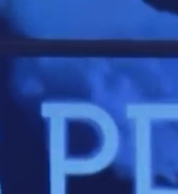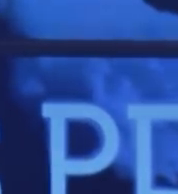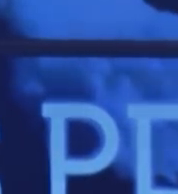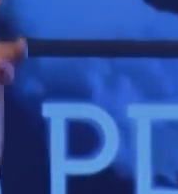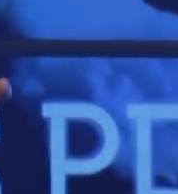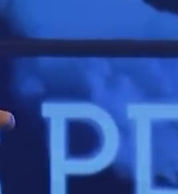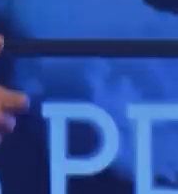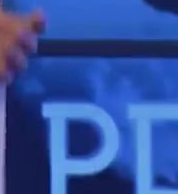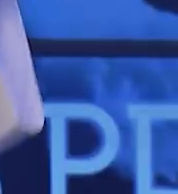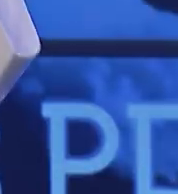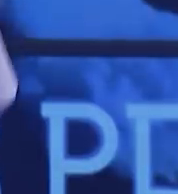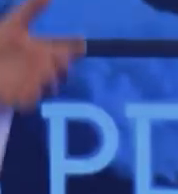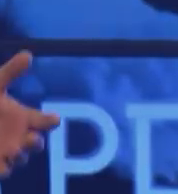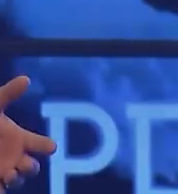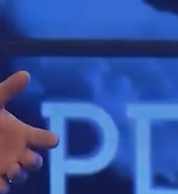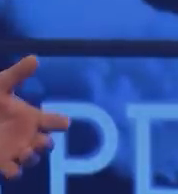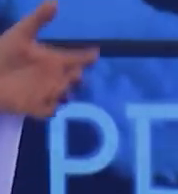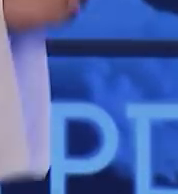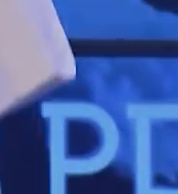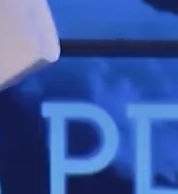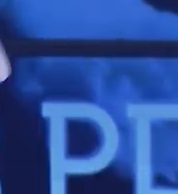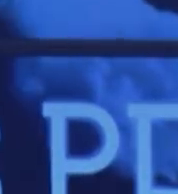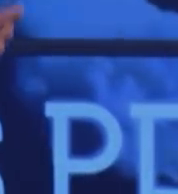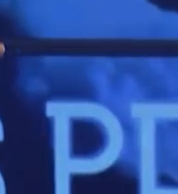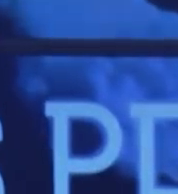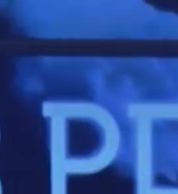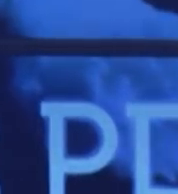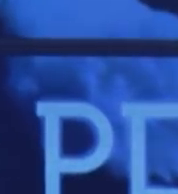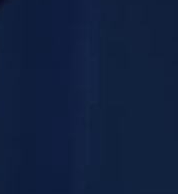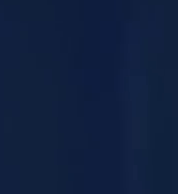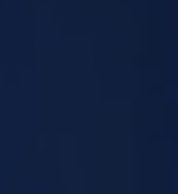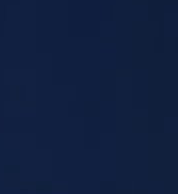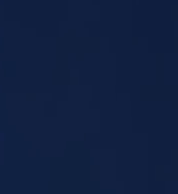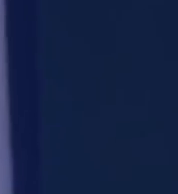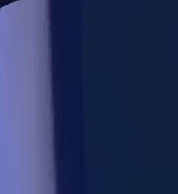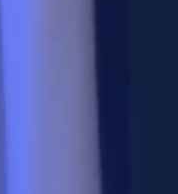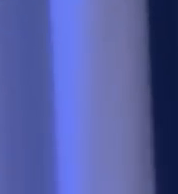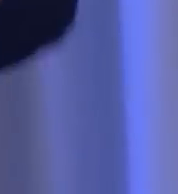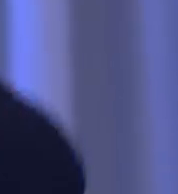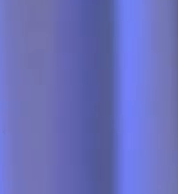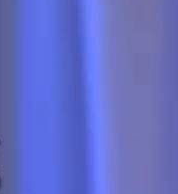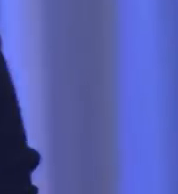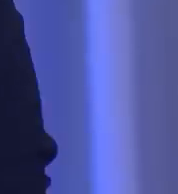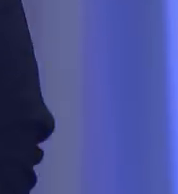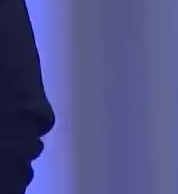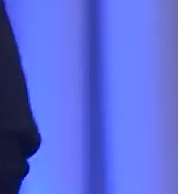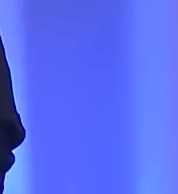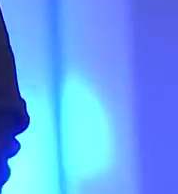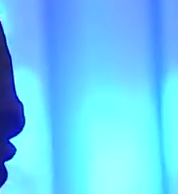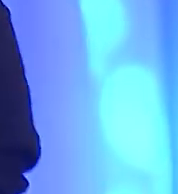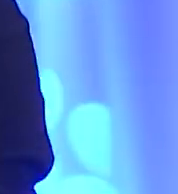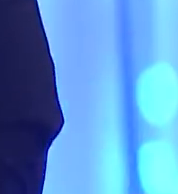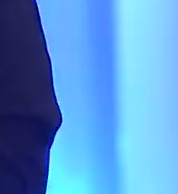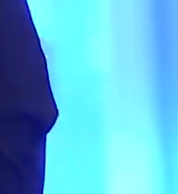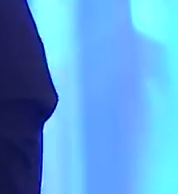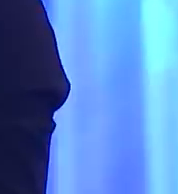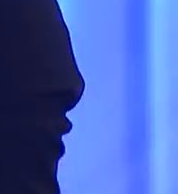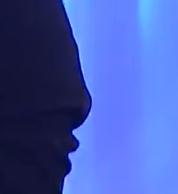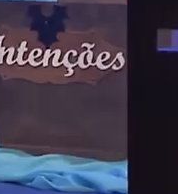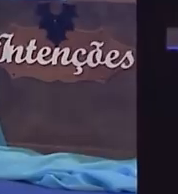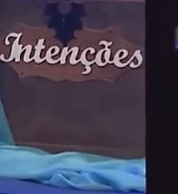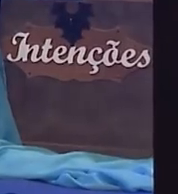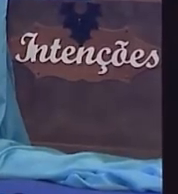irmão Rodrigo Ferreira, que vai nos trazer uma palavra de esperança.